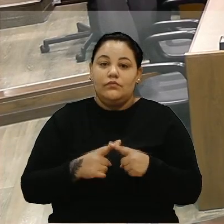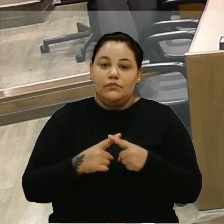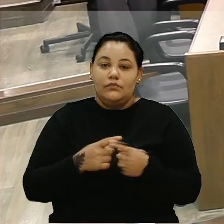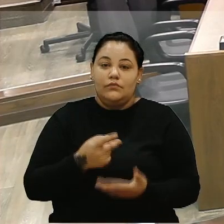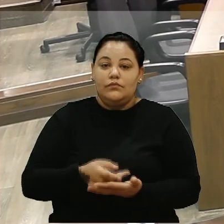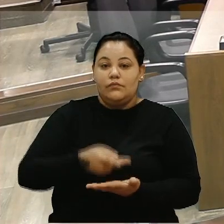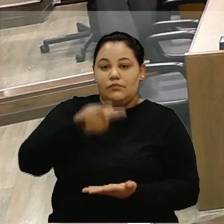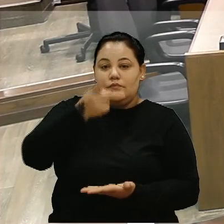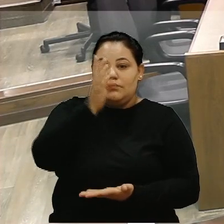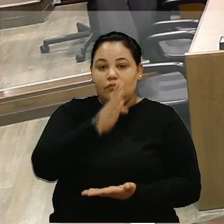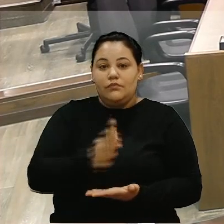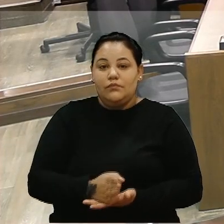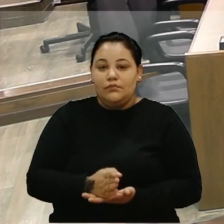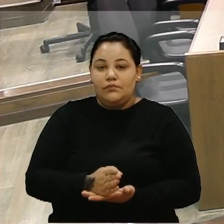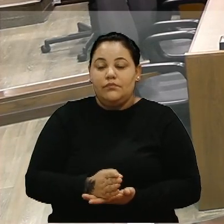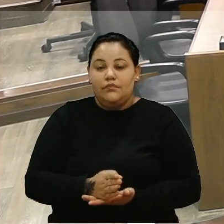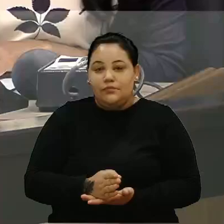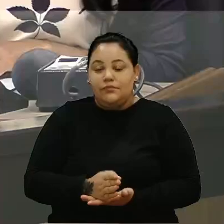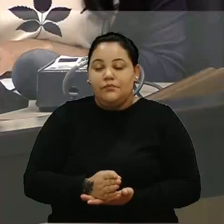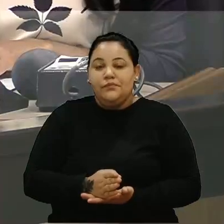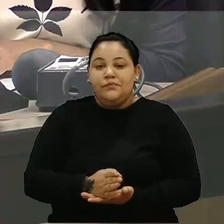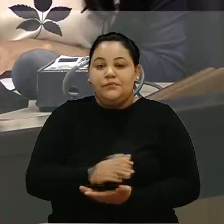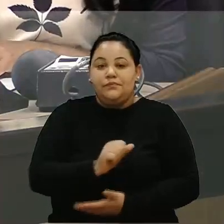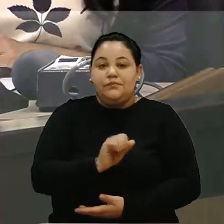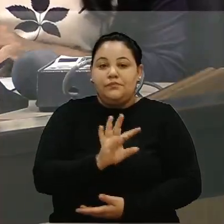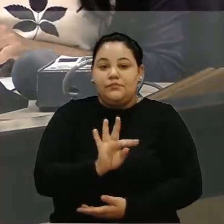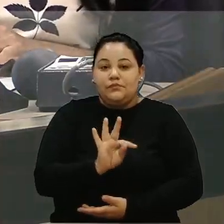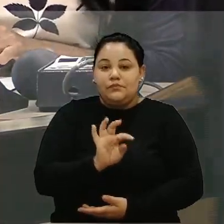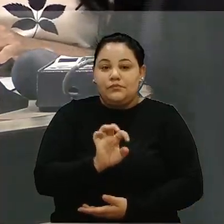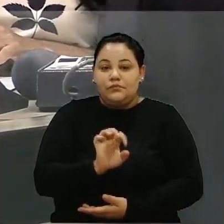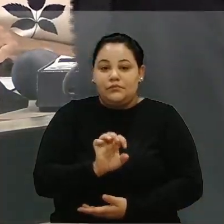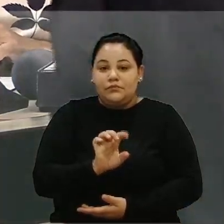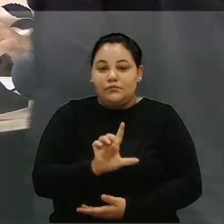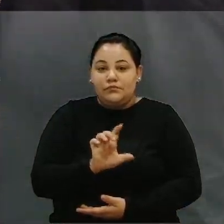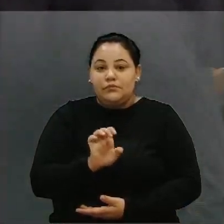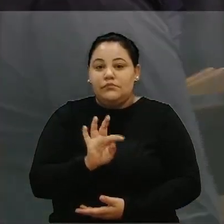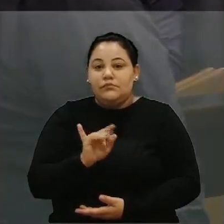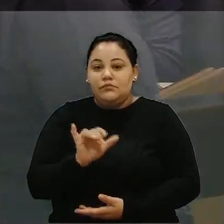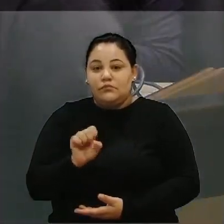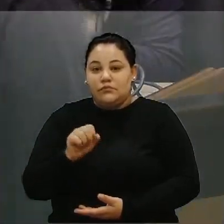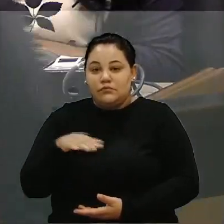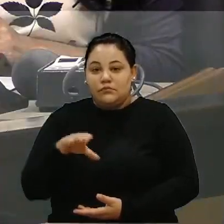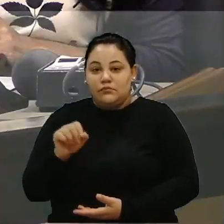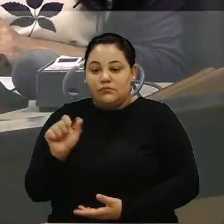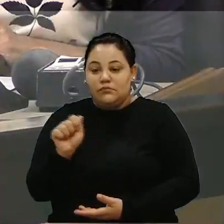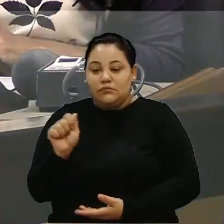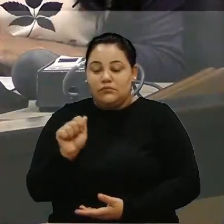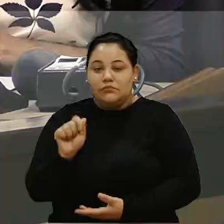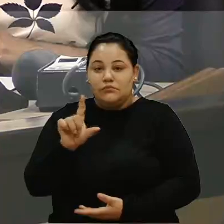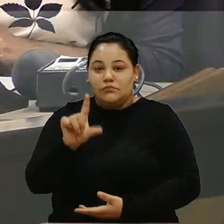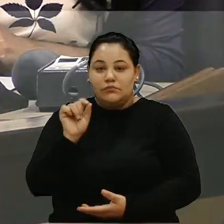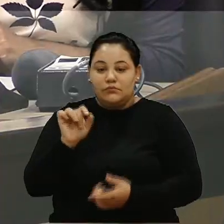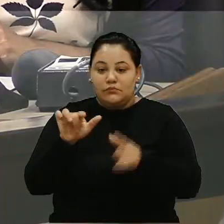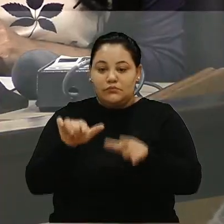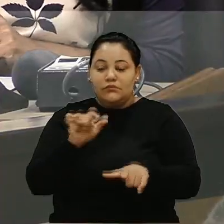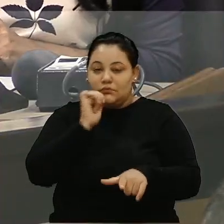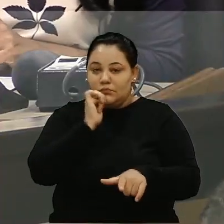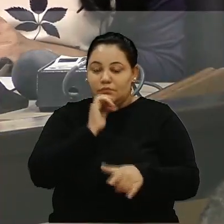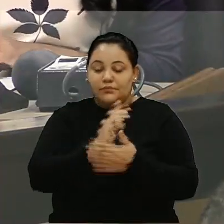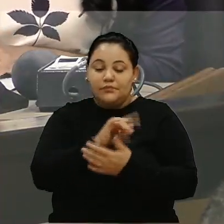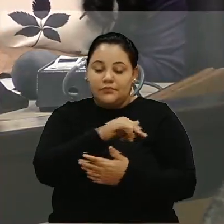de Atletismo, a ser realizada em agosto, em local a ser definido. O Jardel é um exemplo de